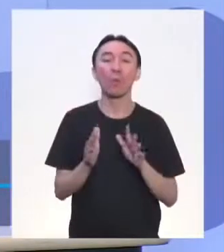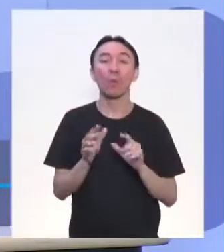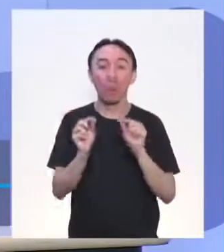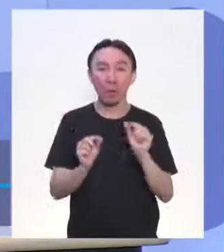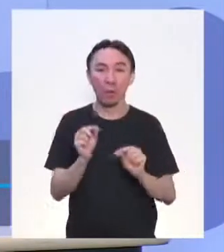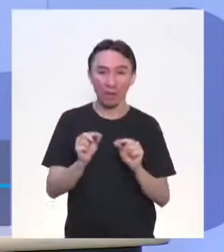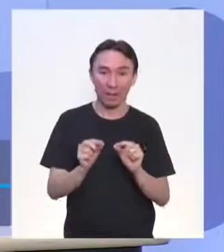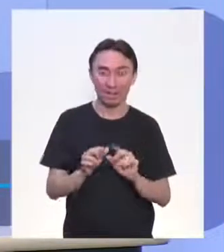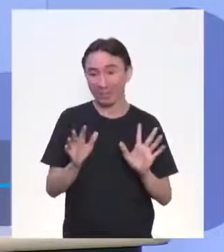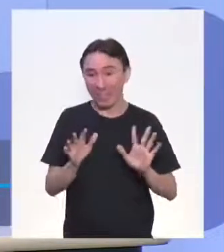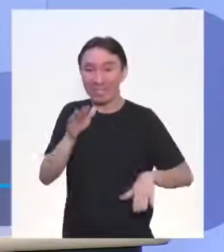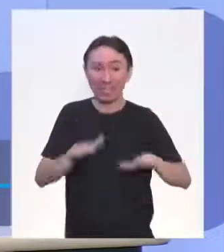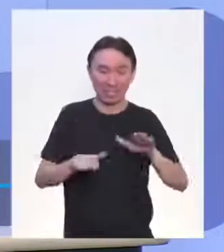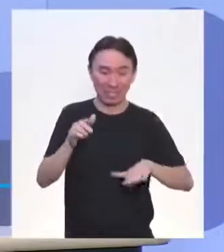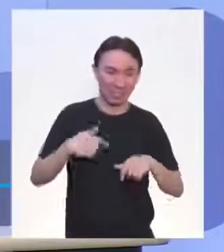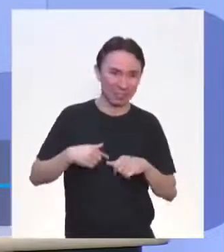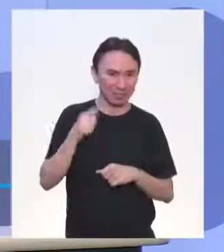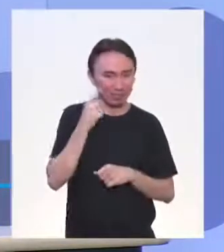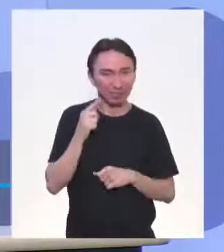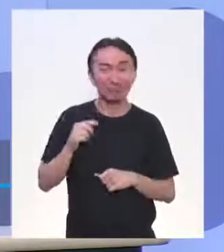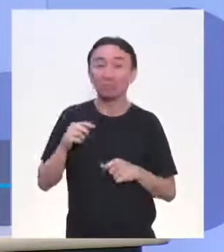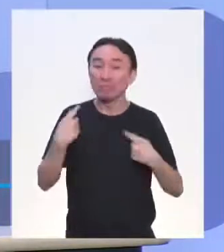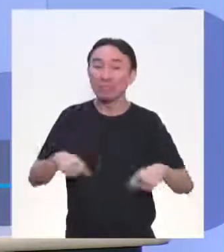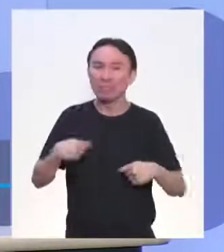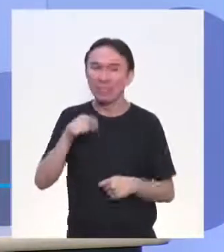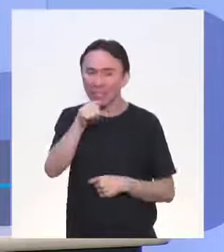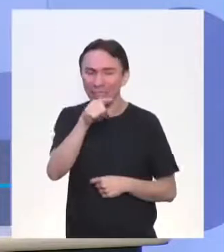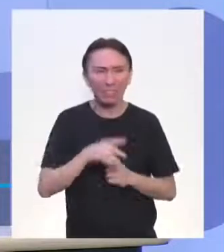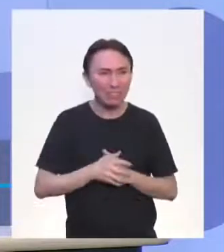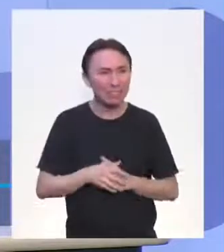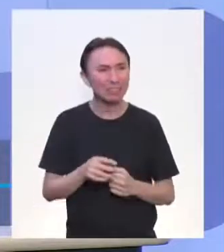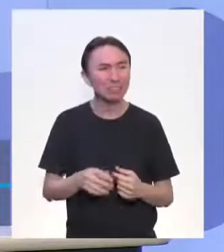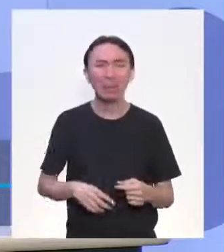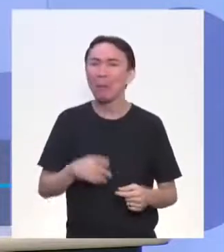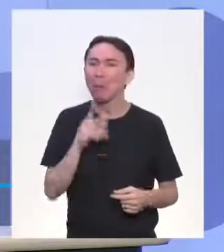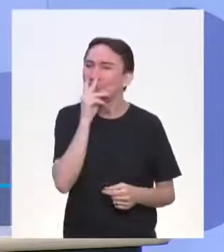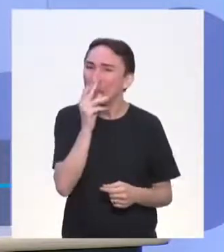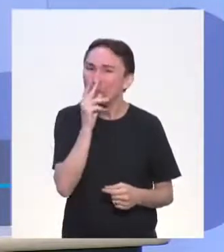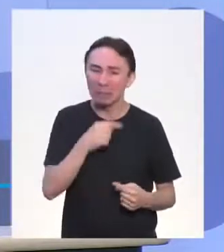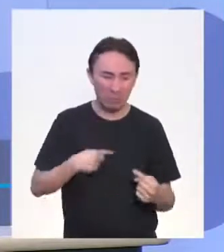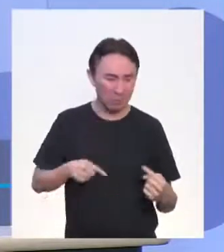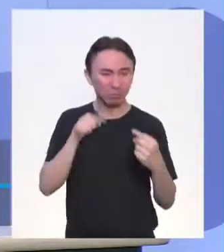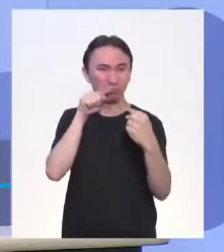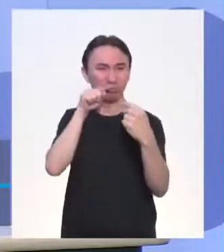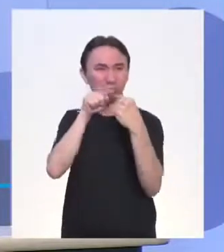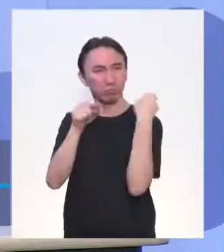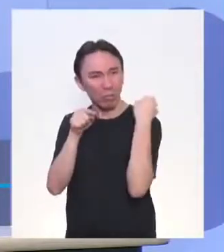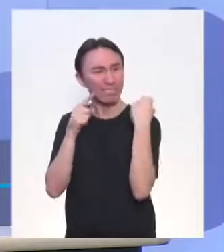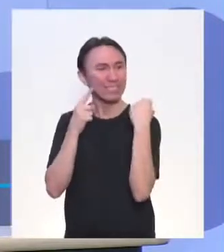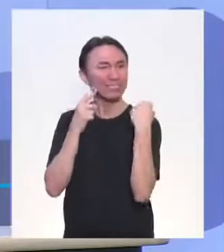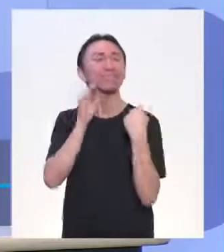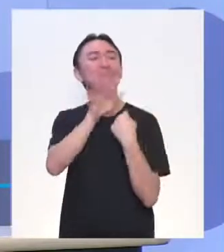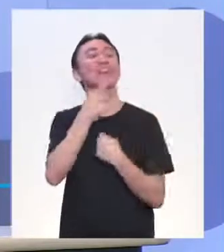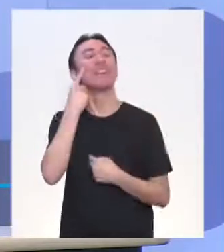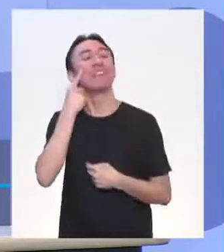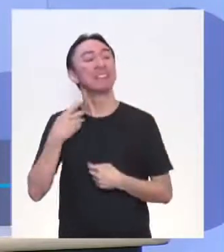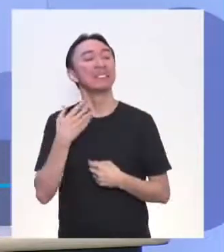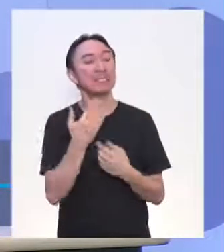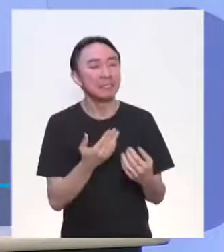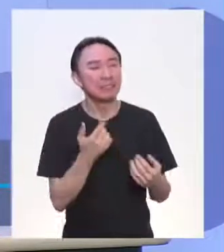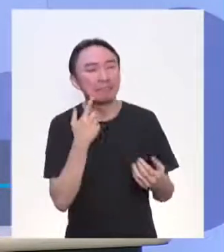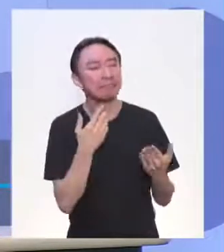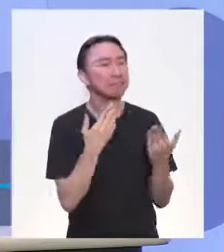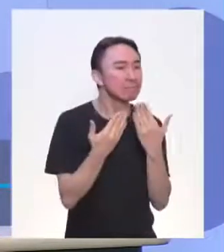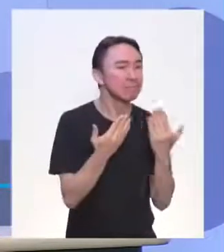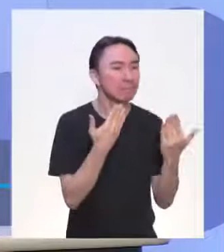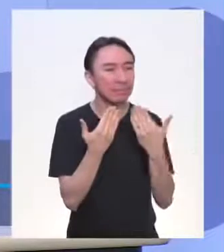é contra aquilo que eu acho, porque aquilo é que me tira de uma situação, né, tranquila, de uma zona de